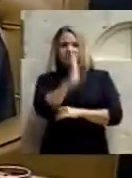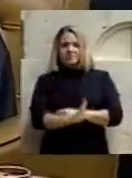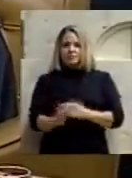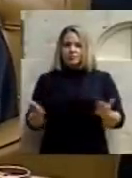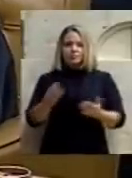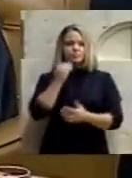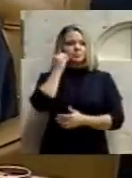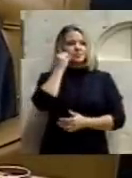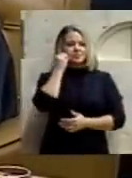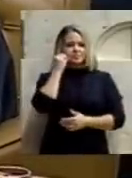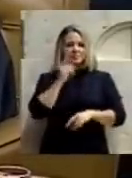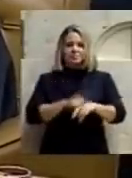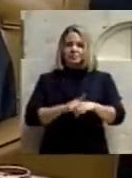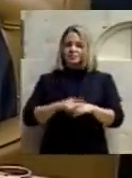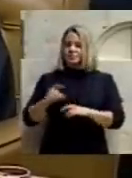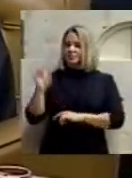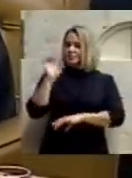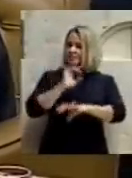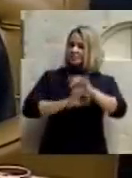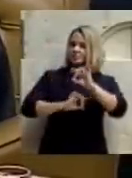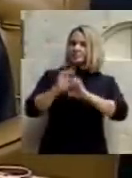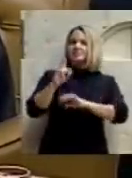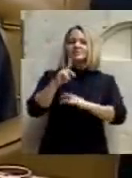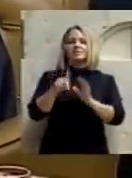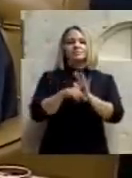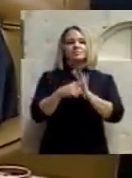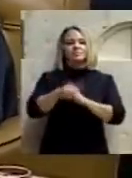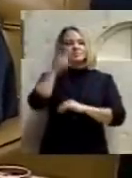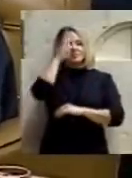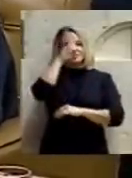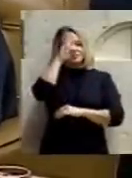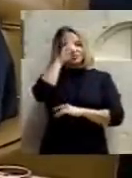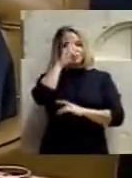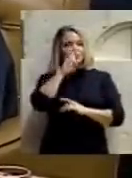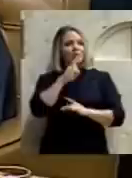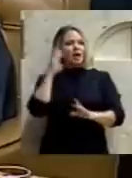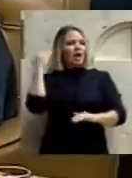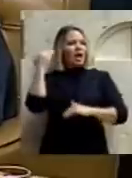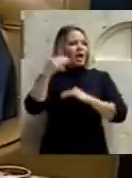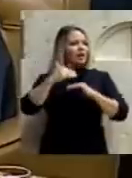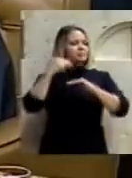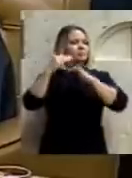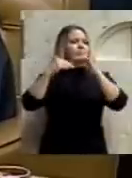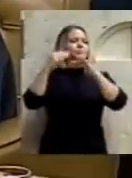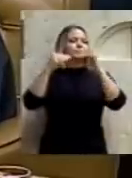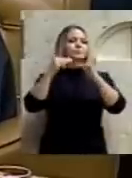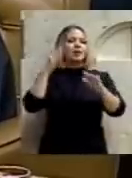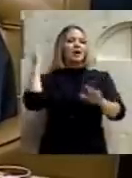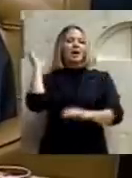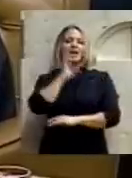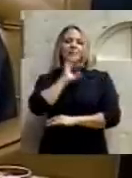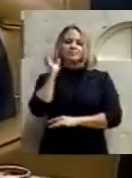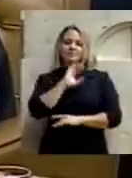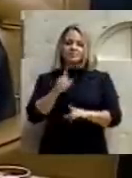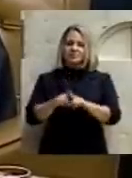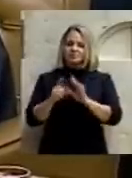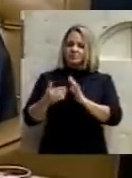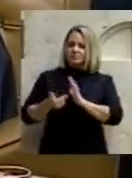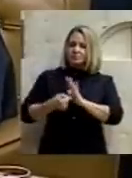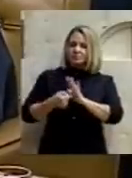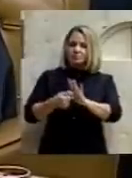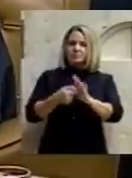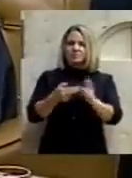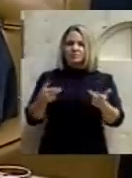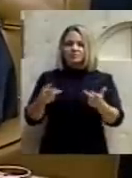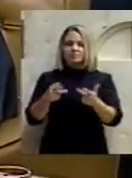momento único em sua história. A passos largos, trilhamos, em meio a um cenário internacional que é deveras